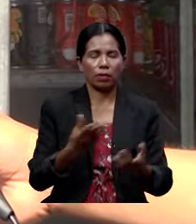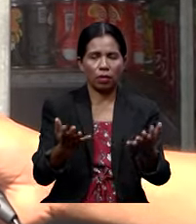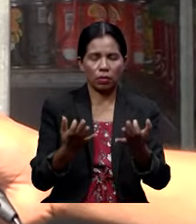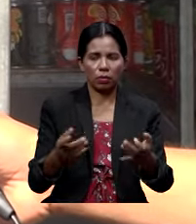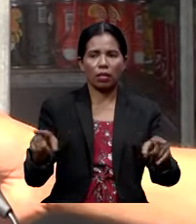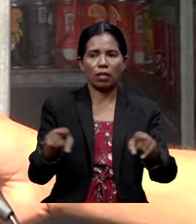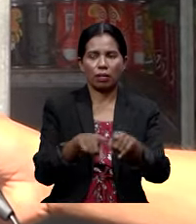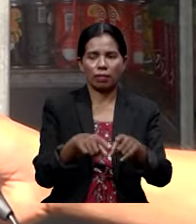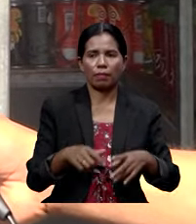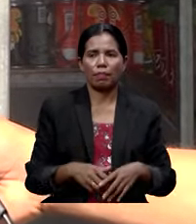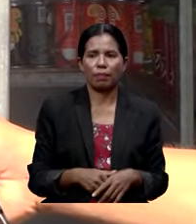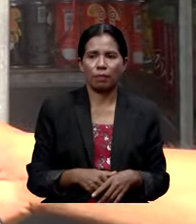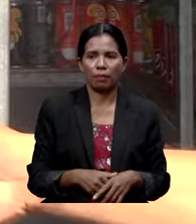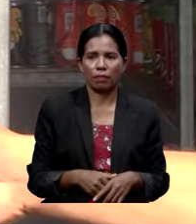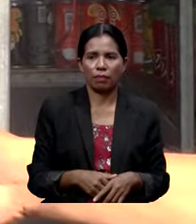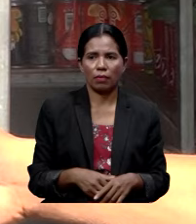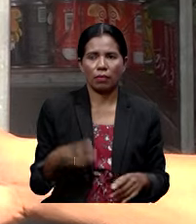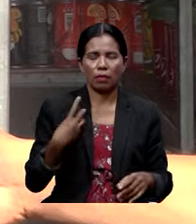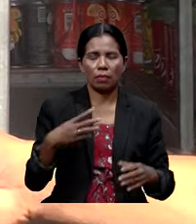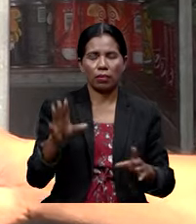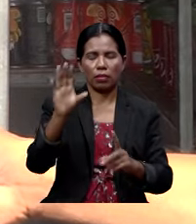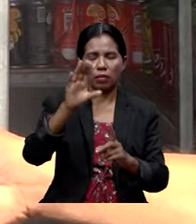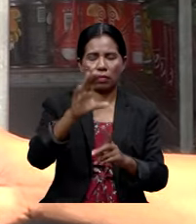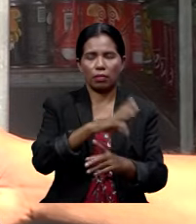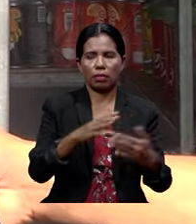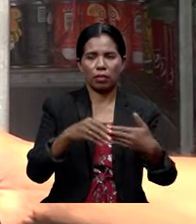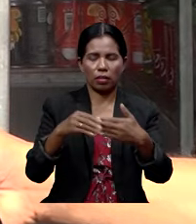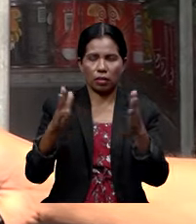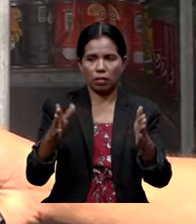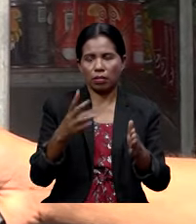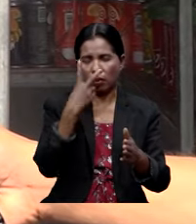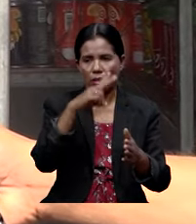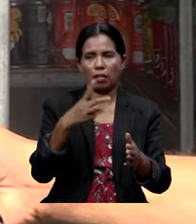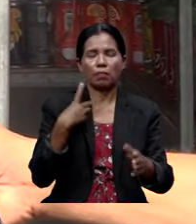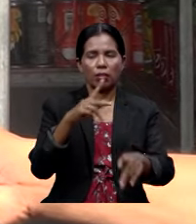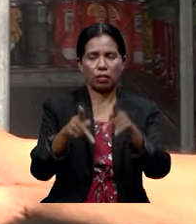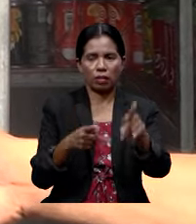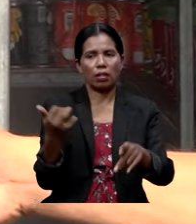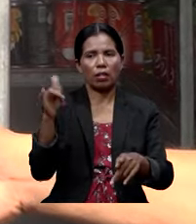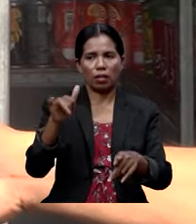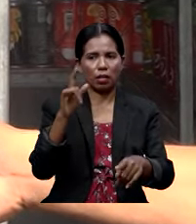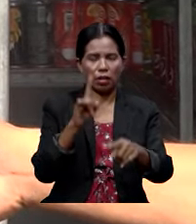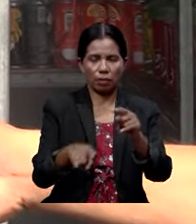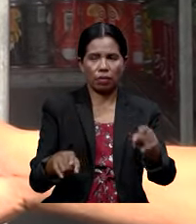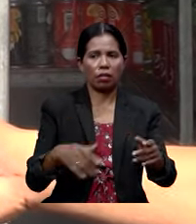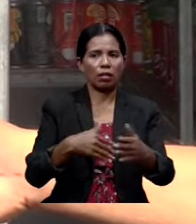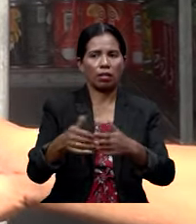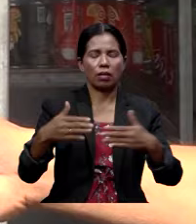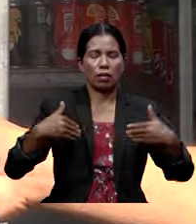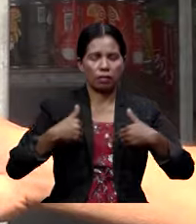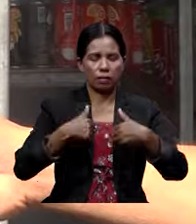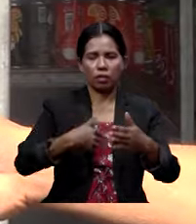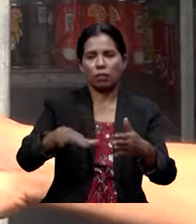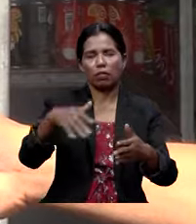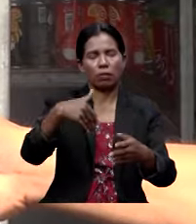han sa amina na yulu sira tung atu hare amine sira fobu. La bela han sa animali da duni hela